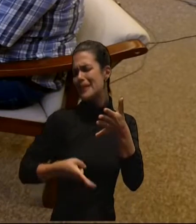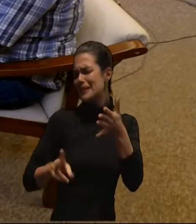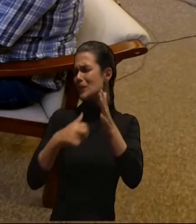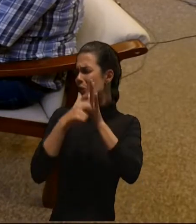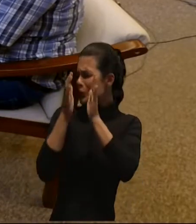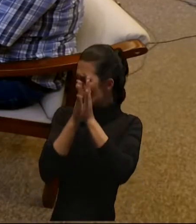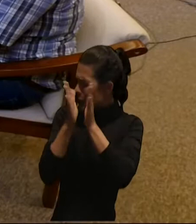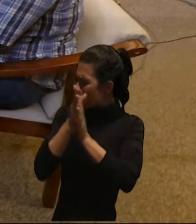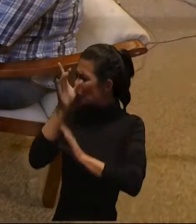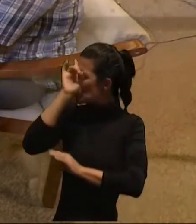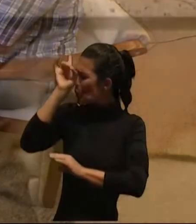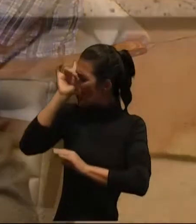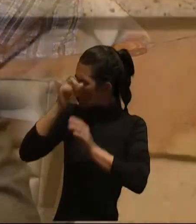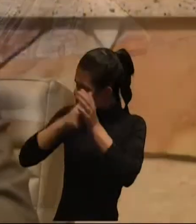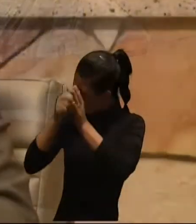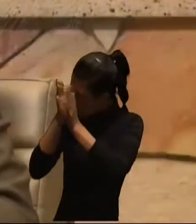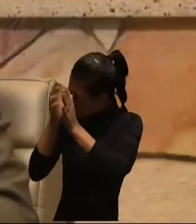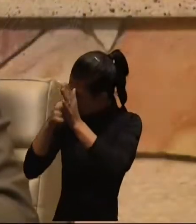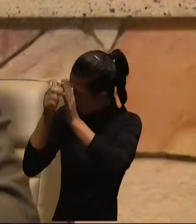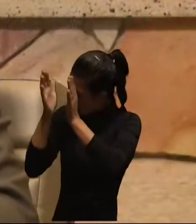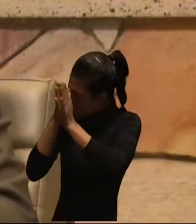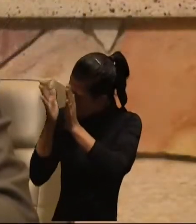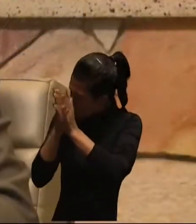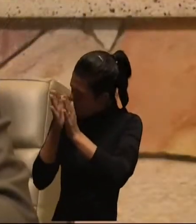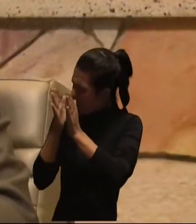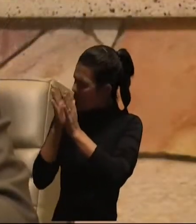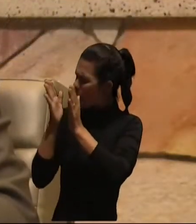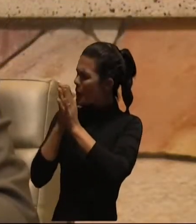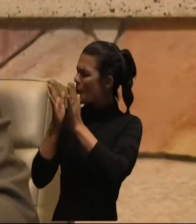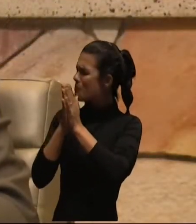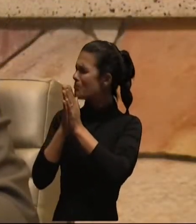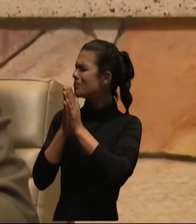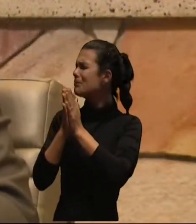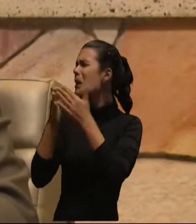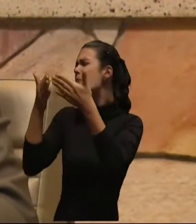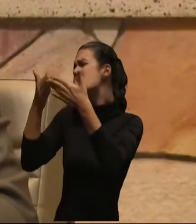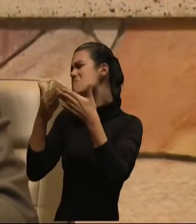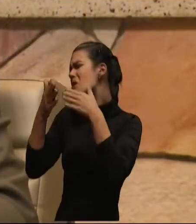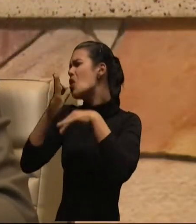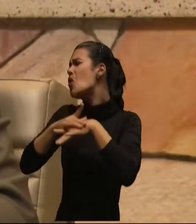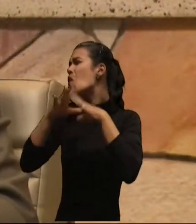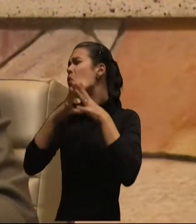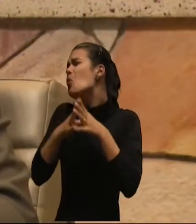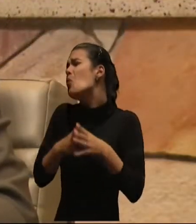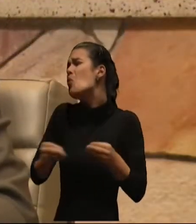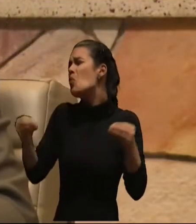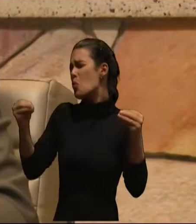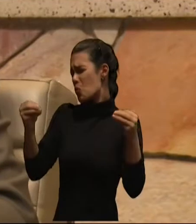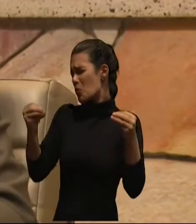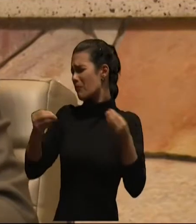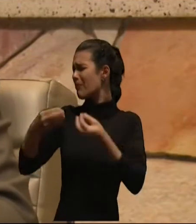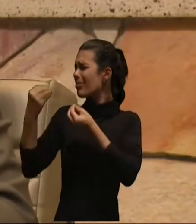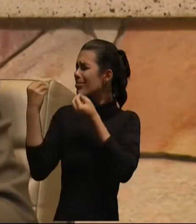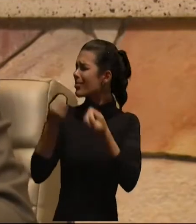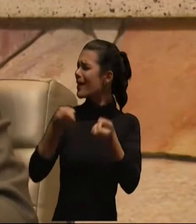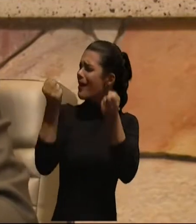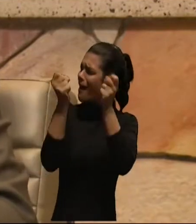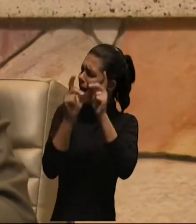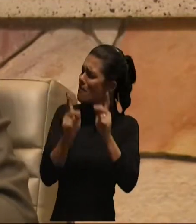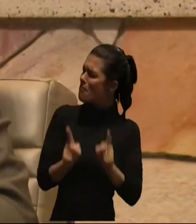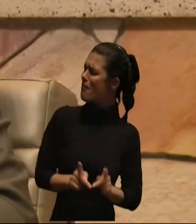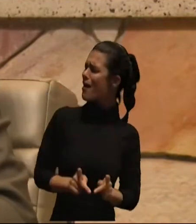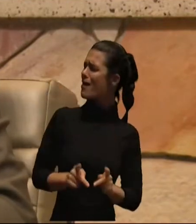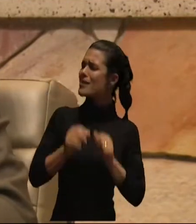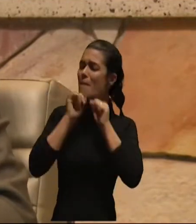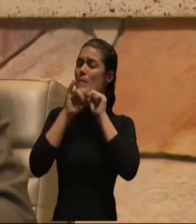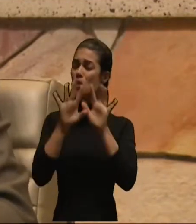intercedido diariamente, Senhor. Restaura a saúde, restaura a paz, abençoa, Deus, aqueles que estão acompanhando seus enfermos